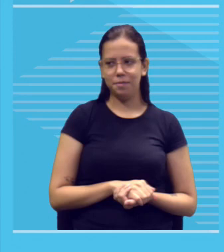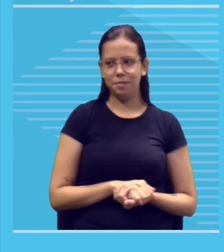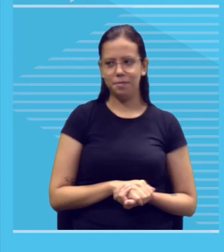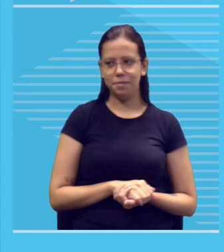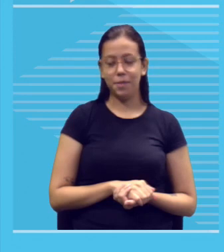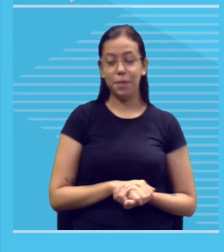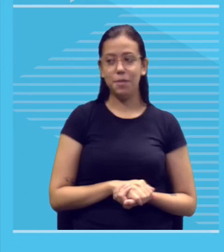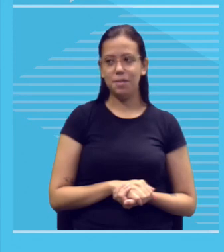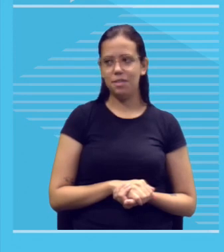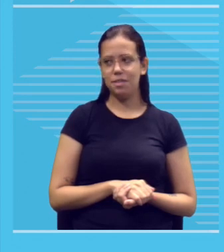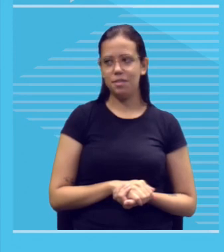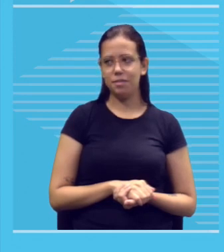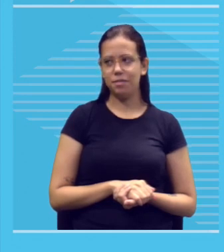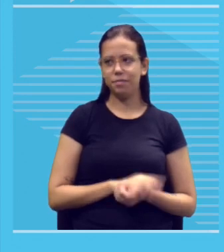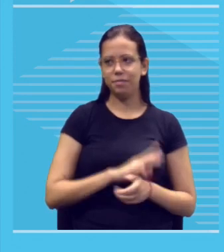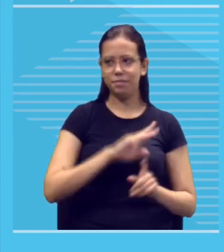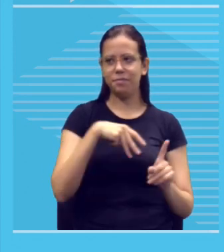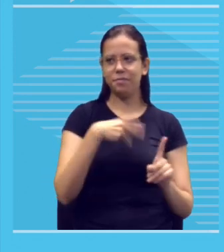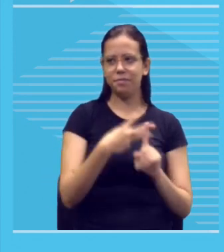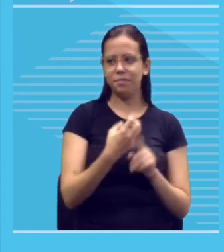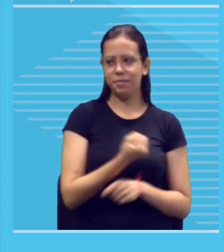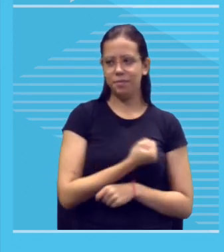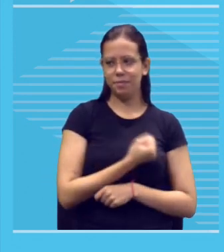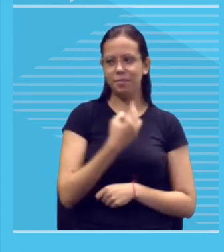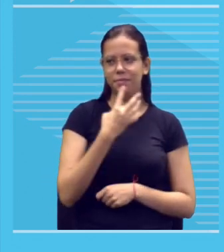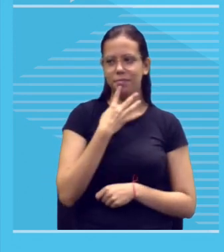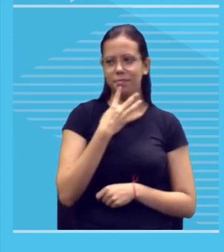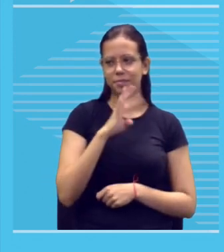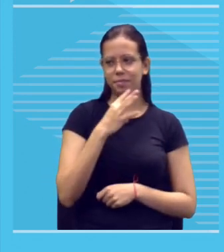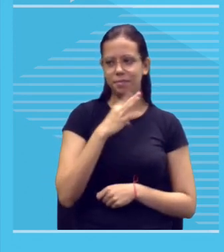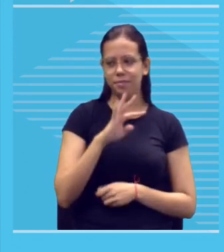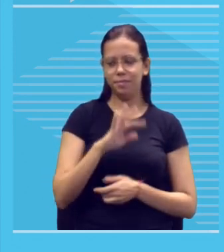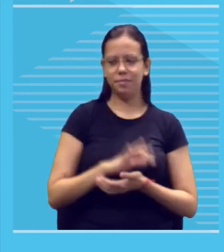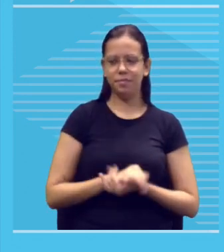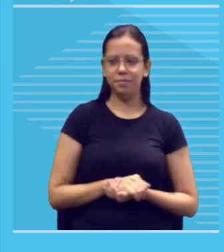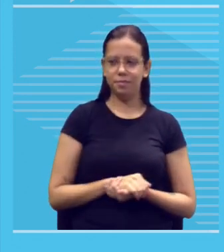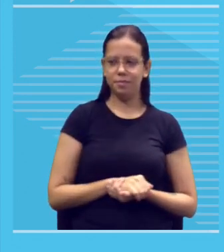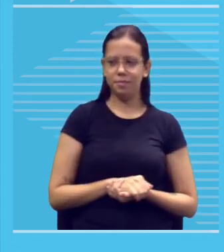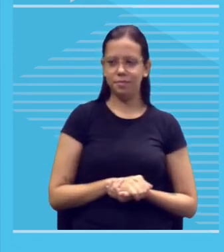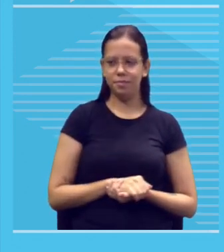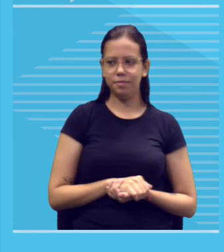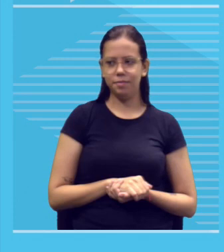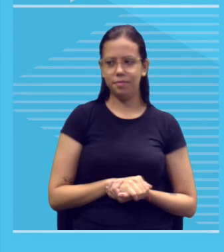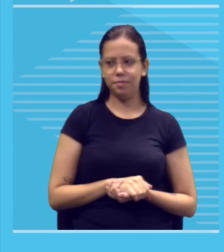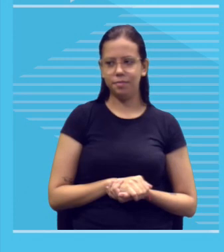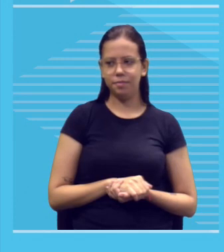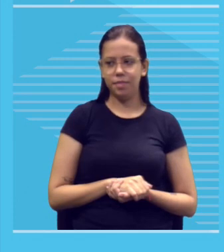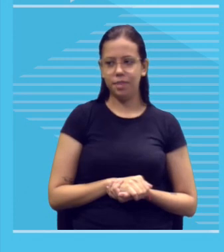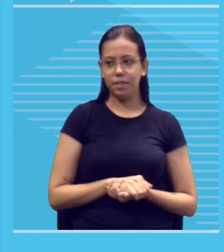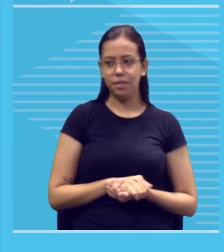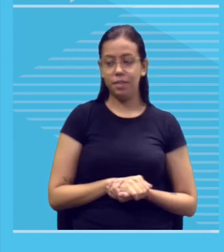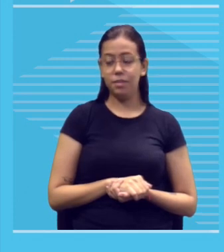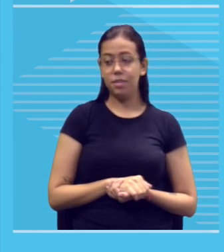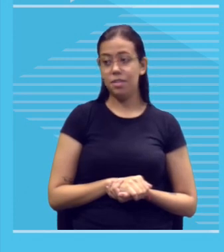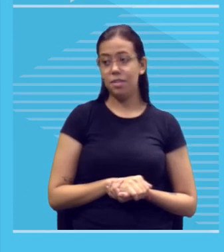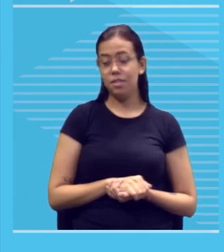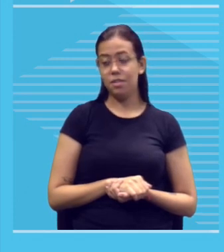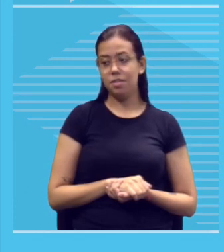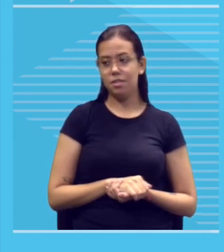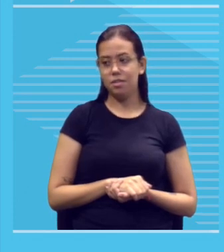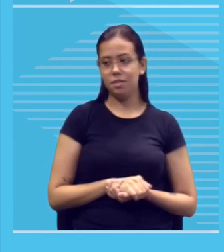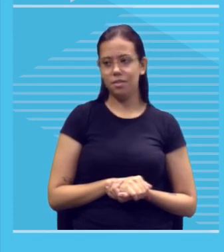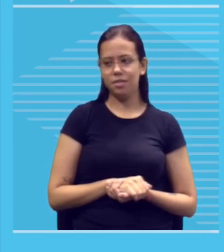agora é um triplo de um número que eu não conheço você chama de uma letra né